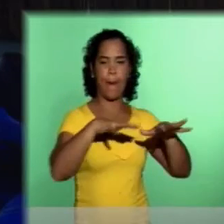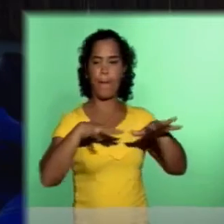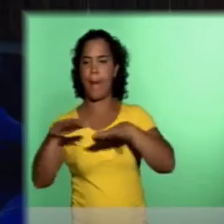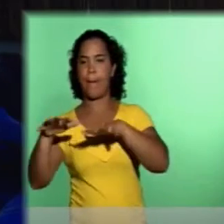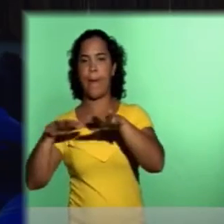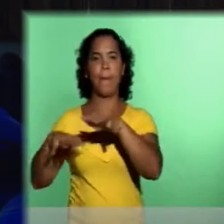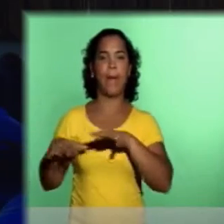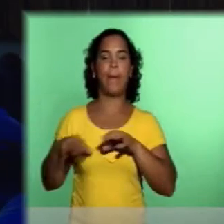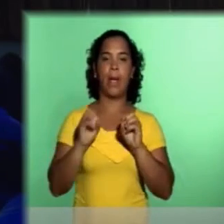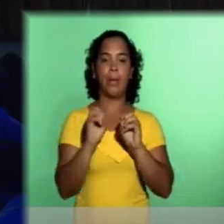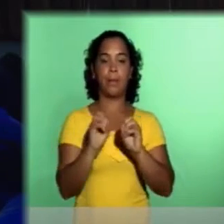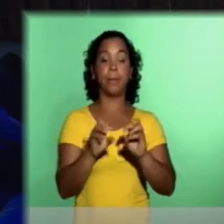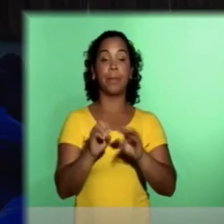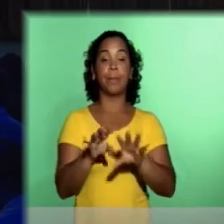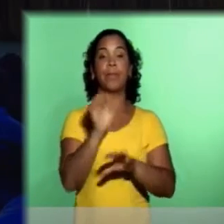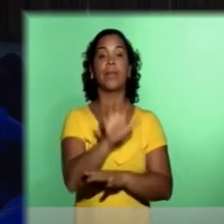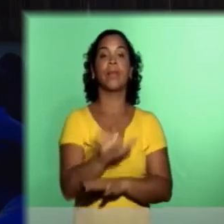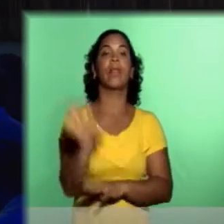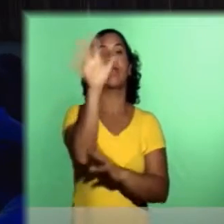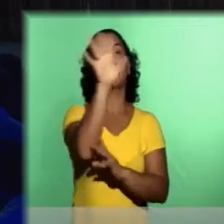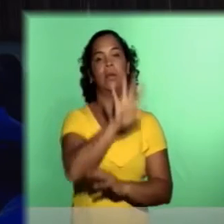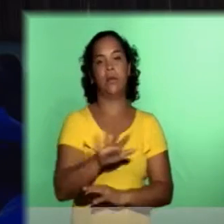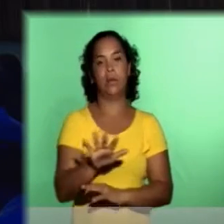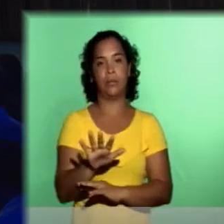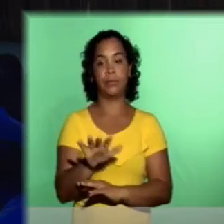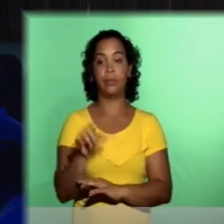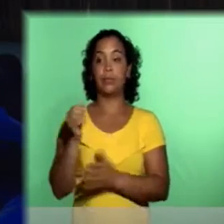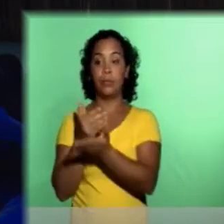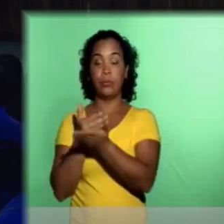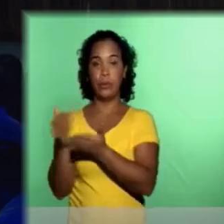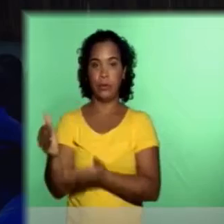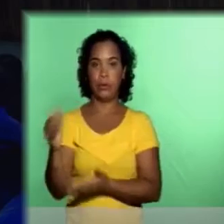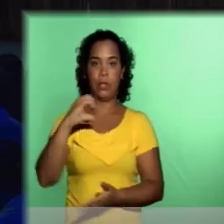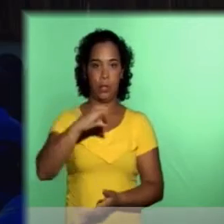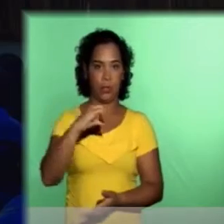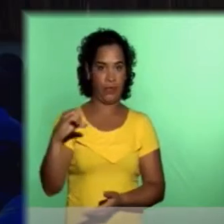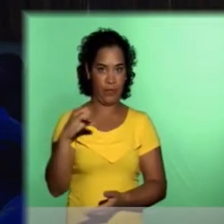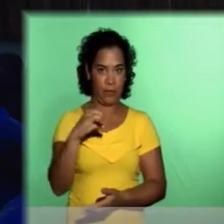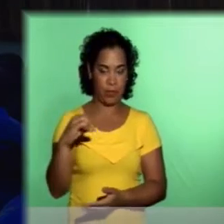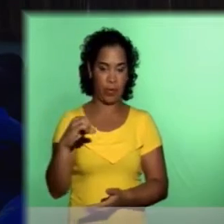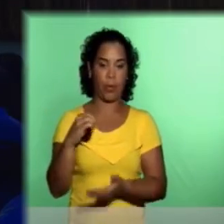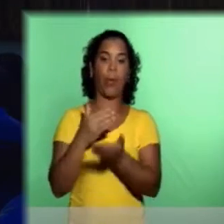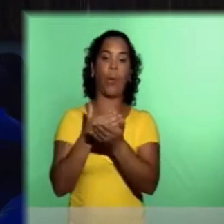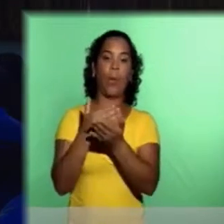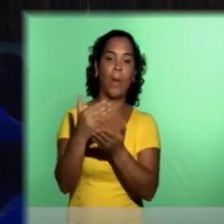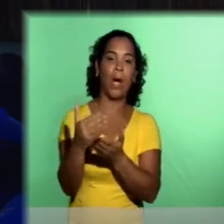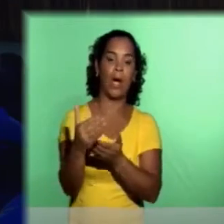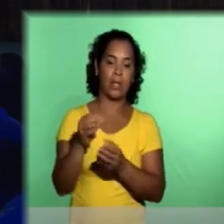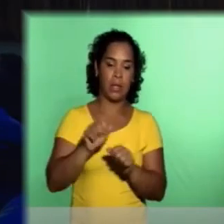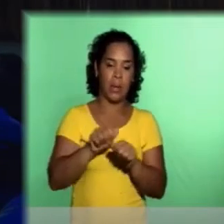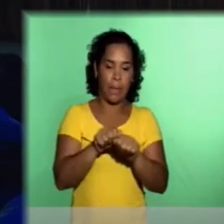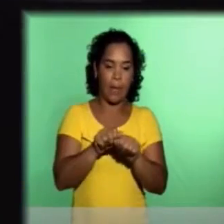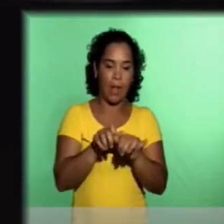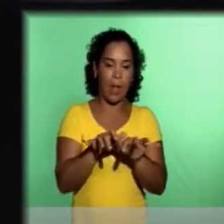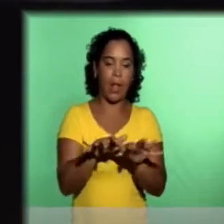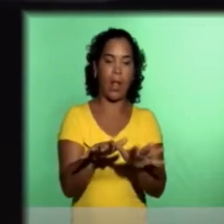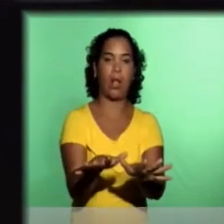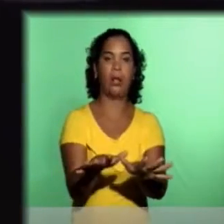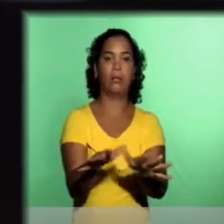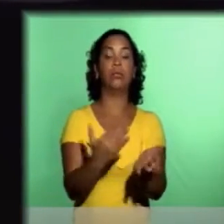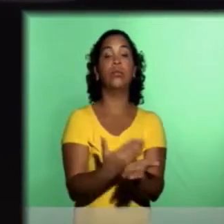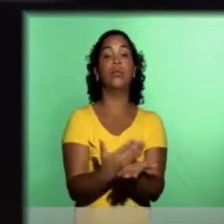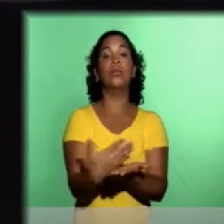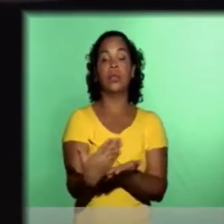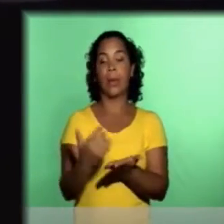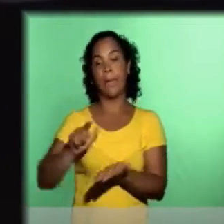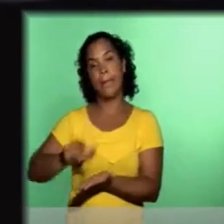Campanha Nacional pelo Direito à Educação. Ela é lançada em 99, fazendo parte desse processo mundial, para fazer com que as metas